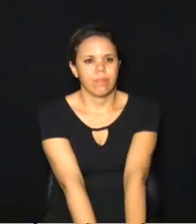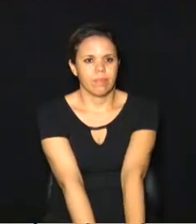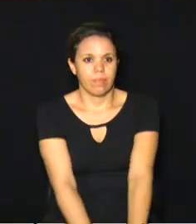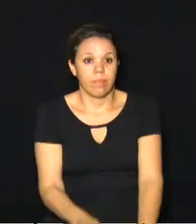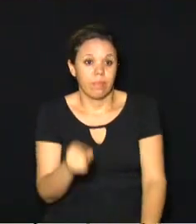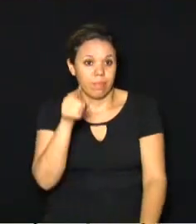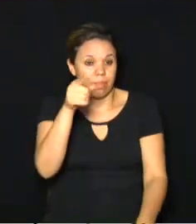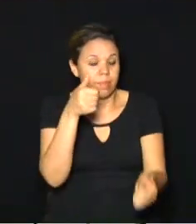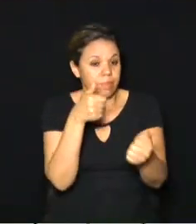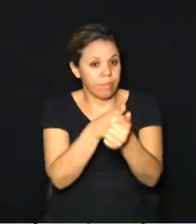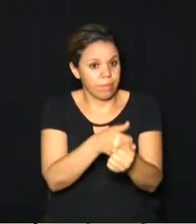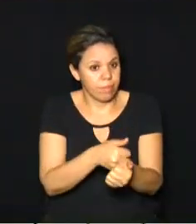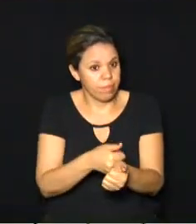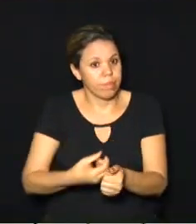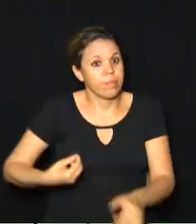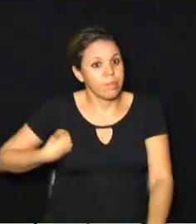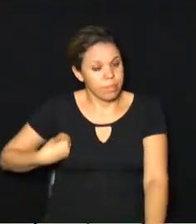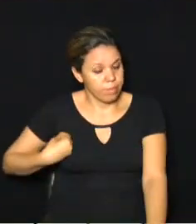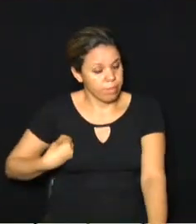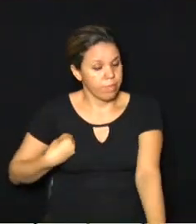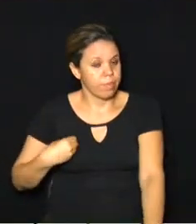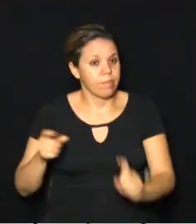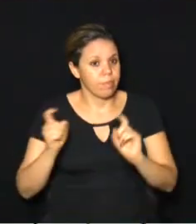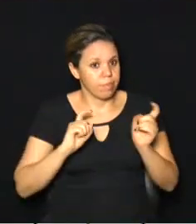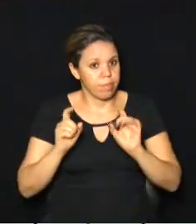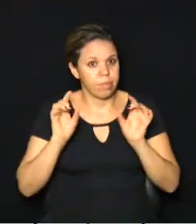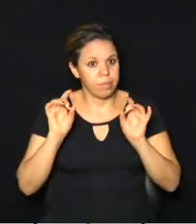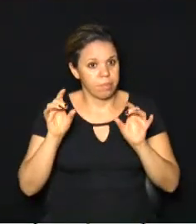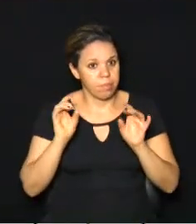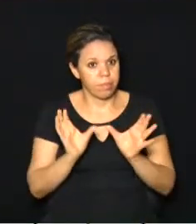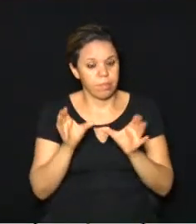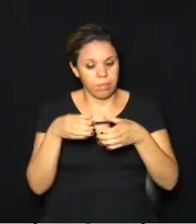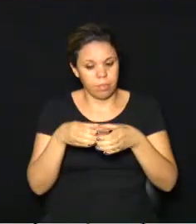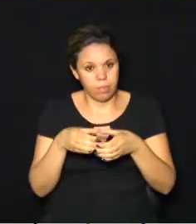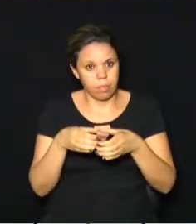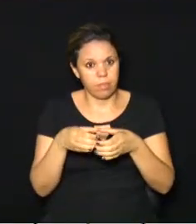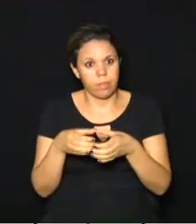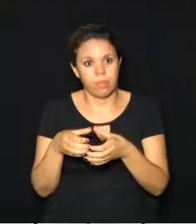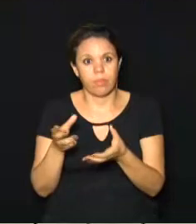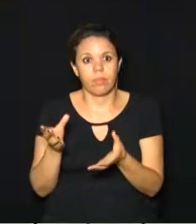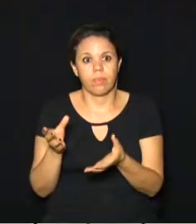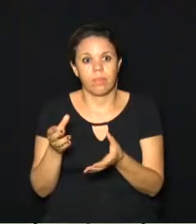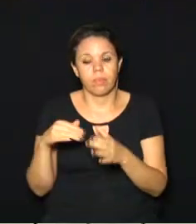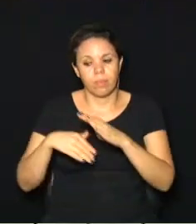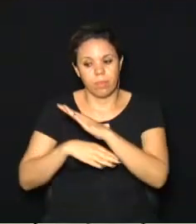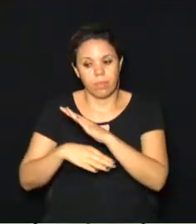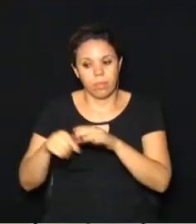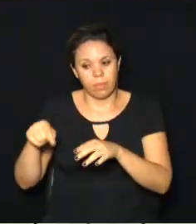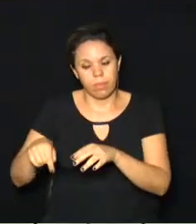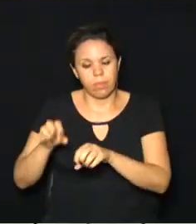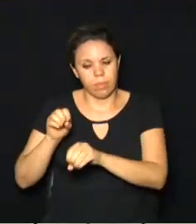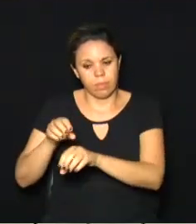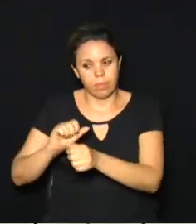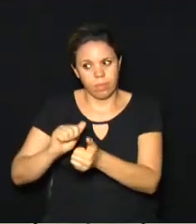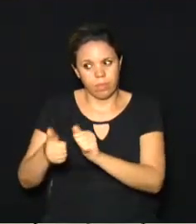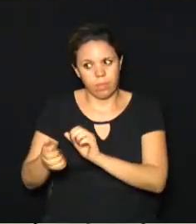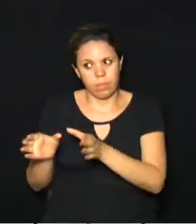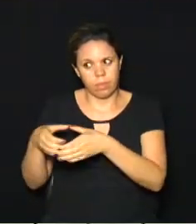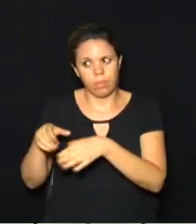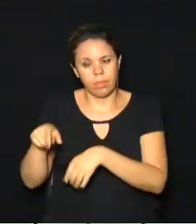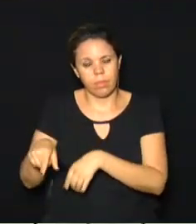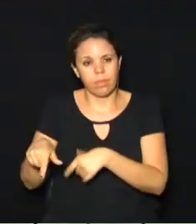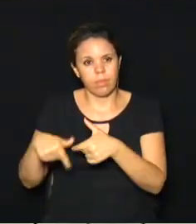E você acompanhou ao vivo a reunião extraordinária da Comissão Permanente da Câmara de Educação e